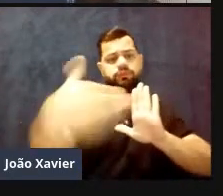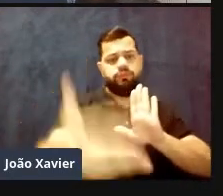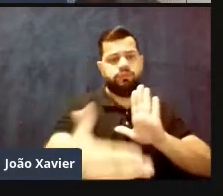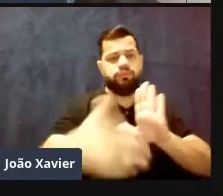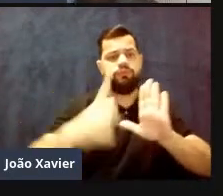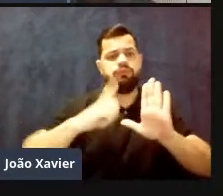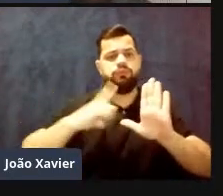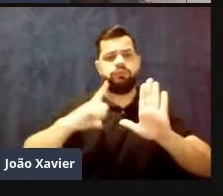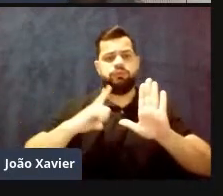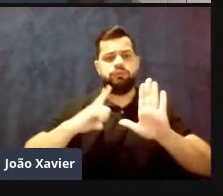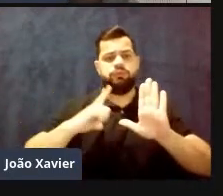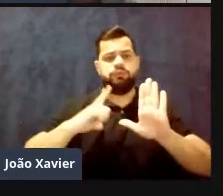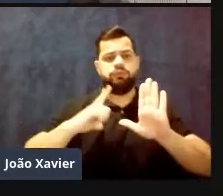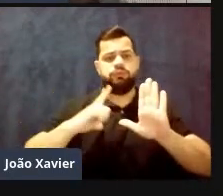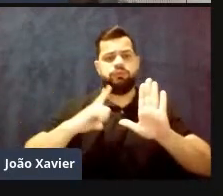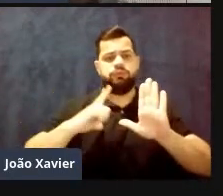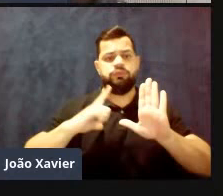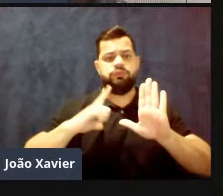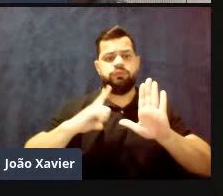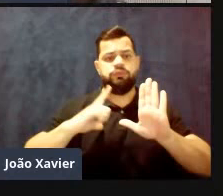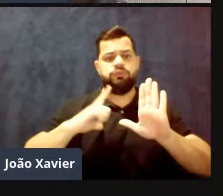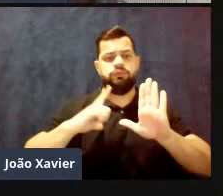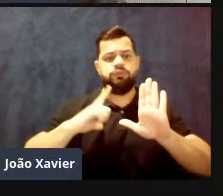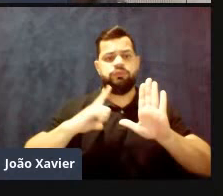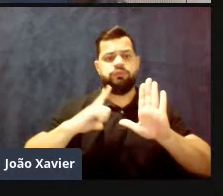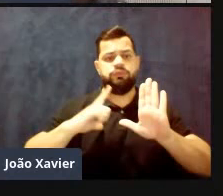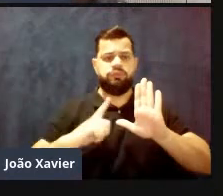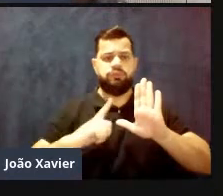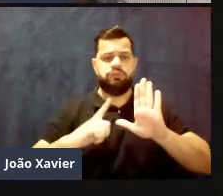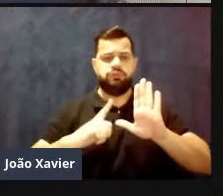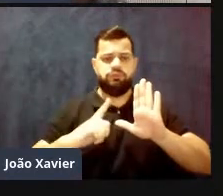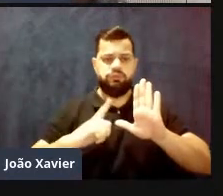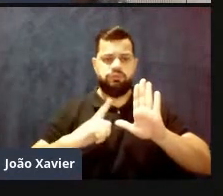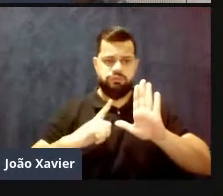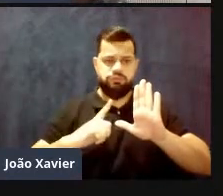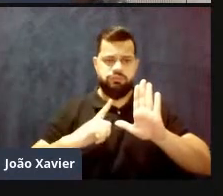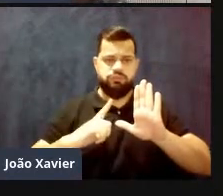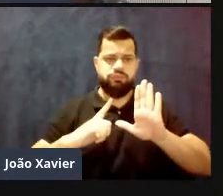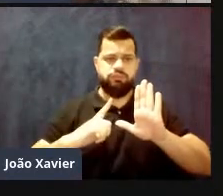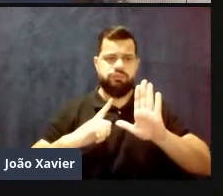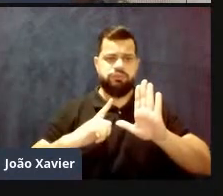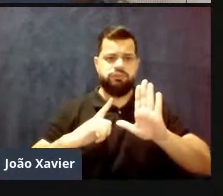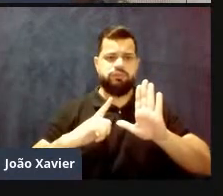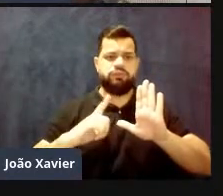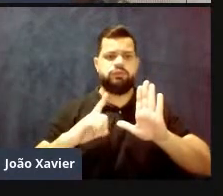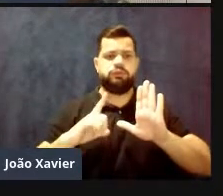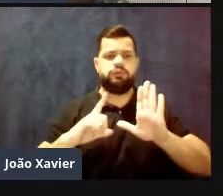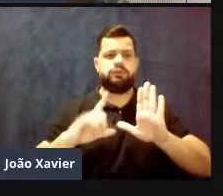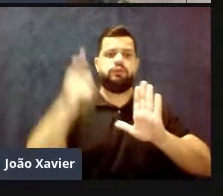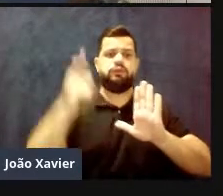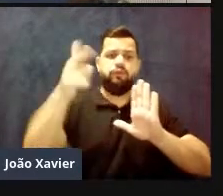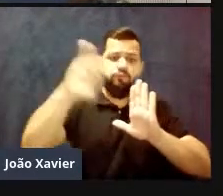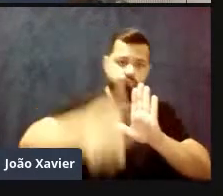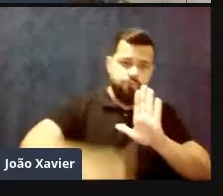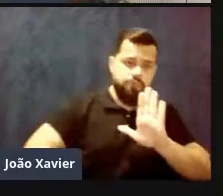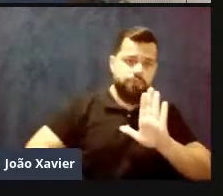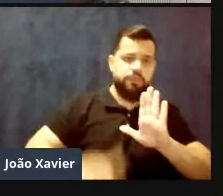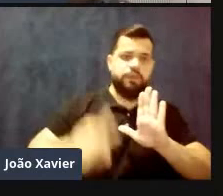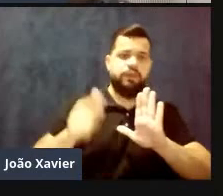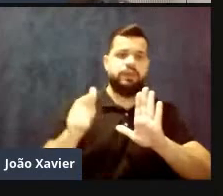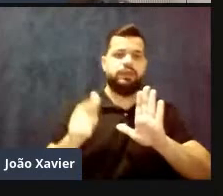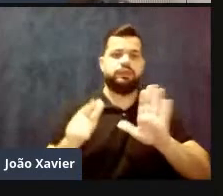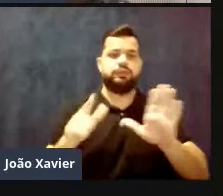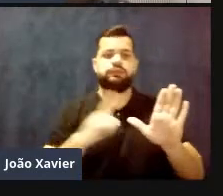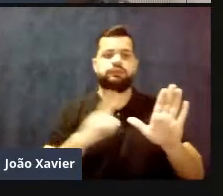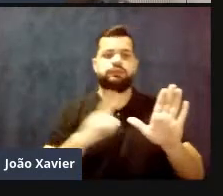que é referência, faz parte do corpo técnico do escopo do setor de nutrição da AMIB, e aí, mais uma vez, eles colocavam a seguinte cláusula,